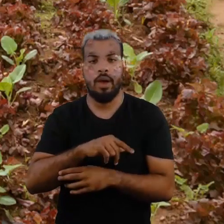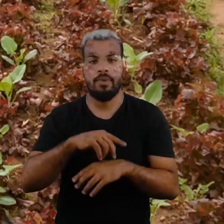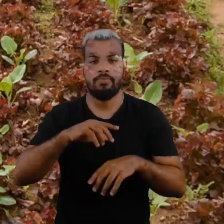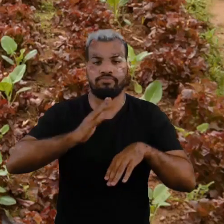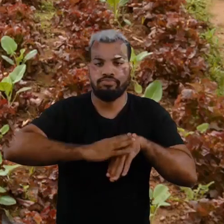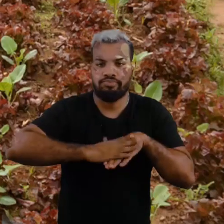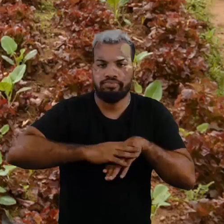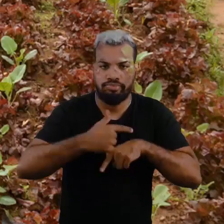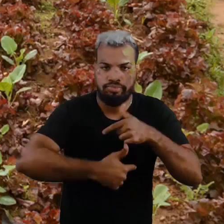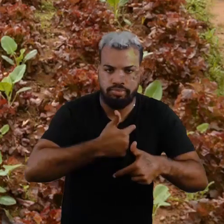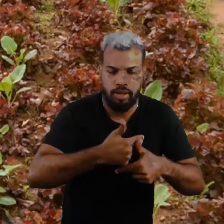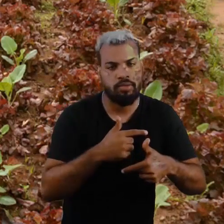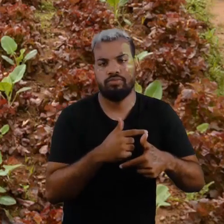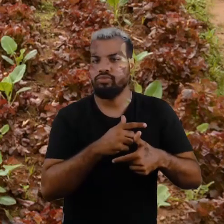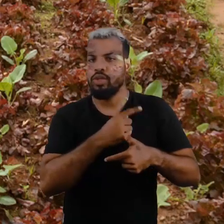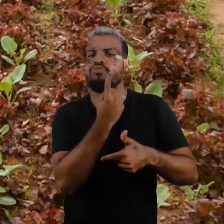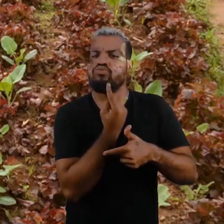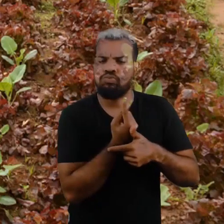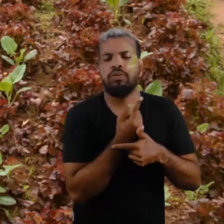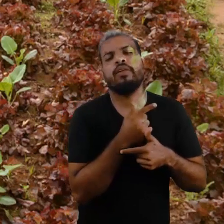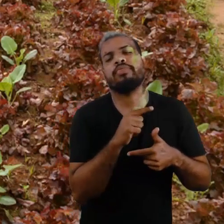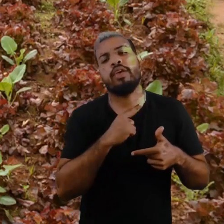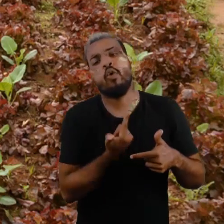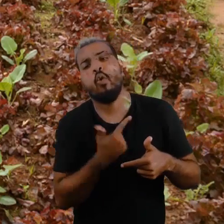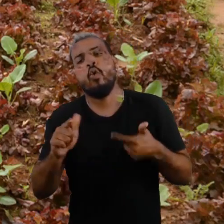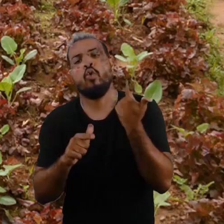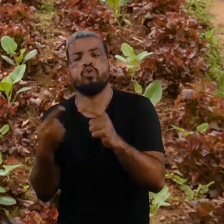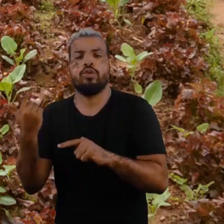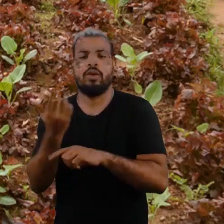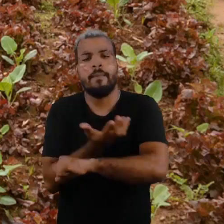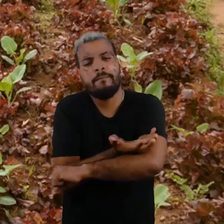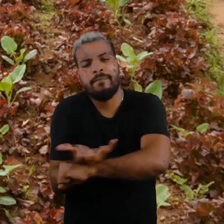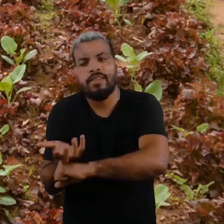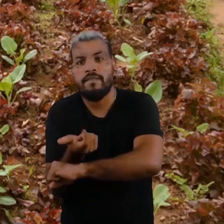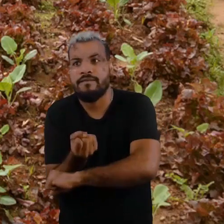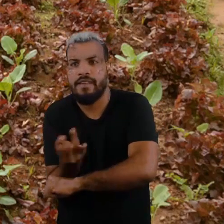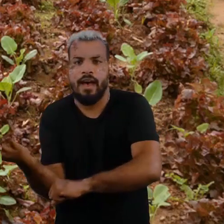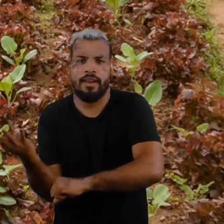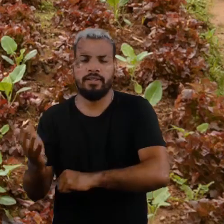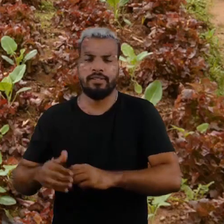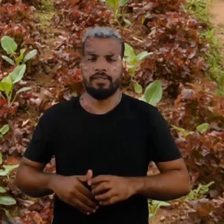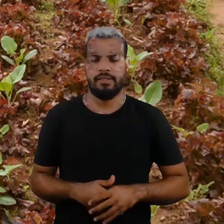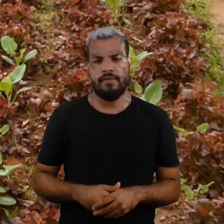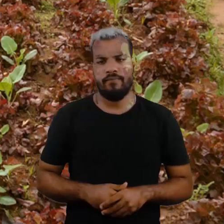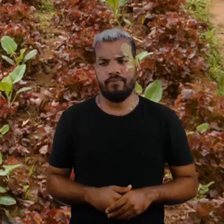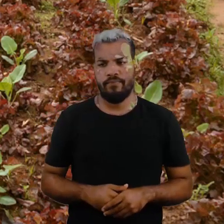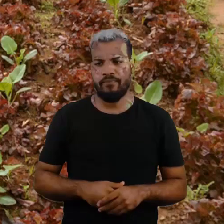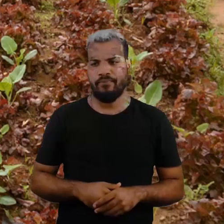não mais monocultura, né? E sim da policultura, onde a gente vai ter várias plantas, várias